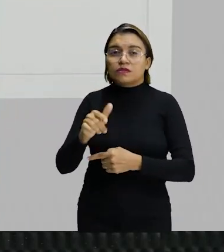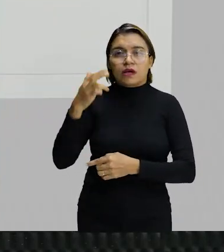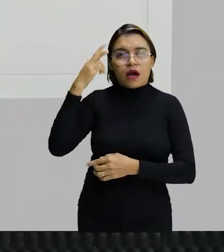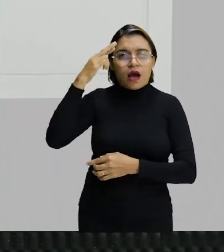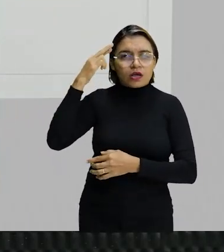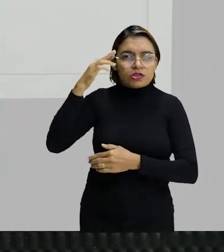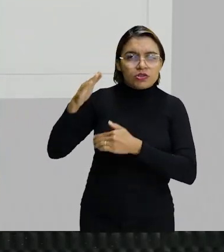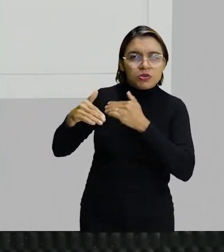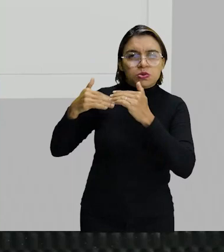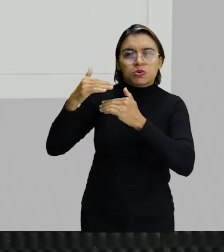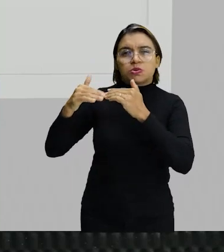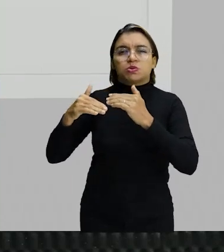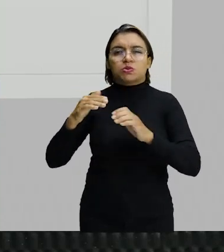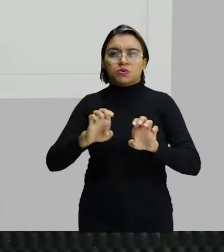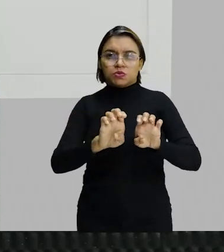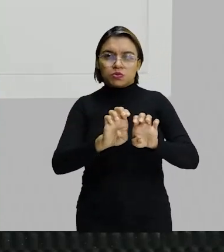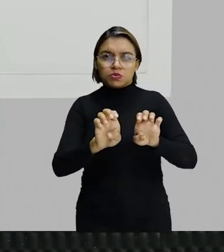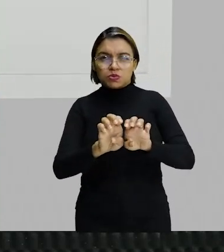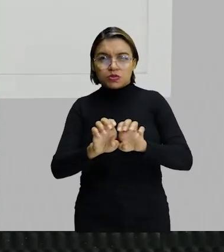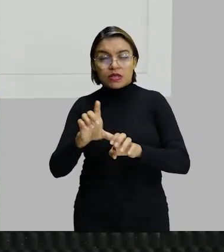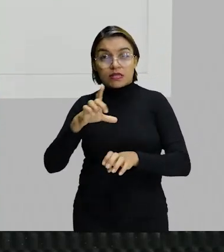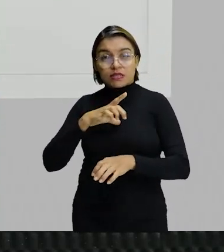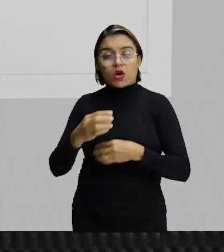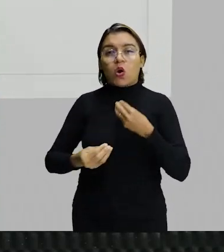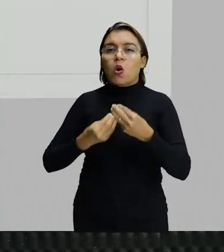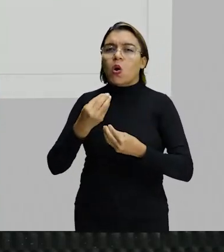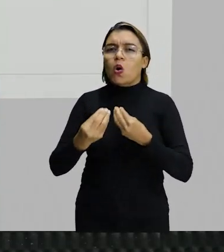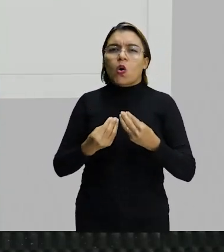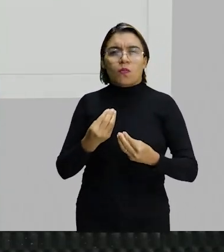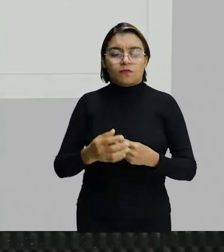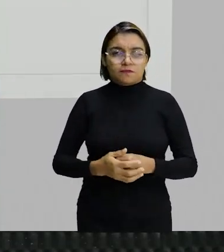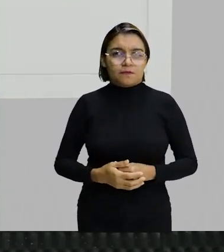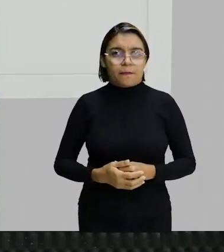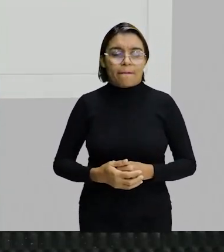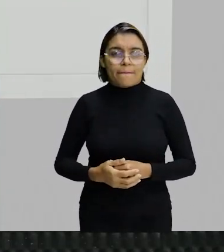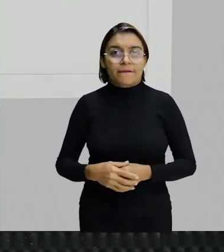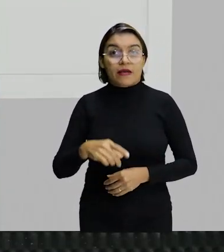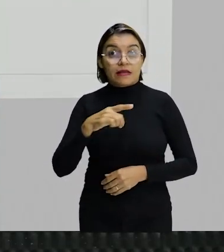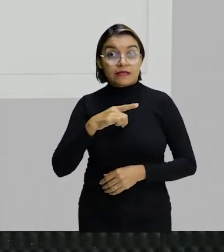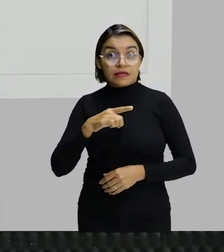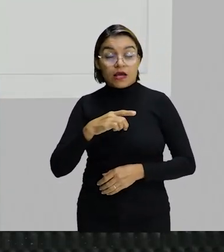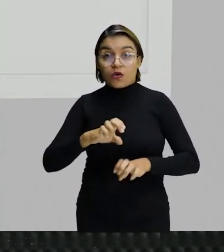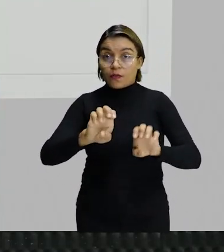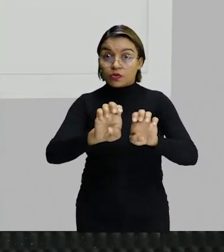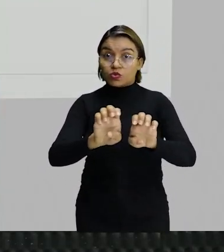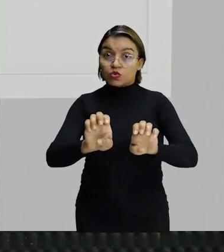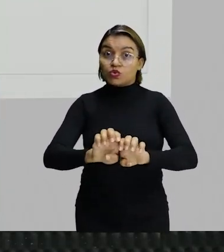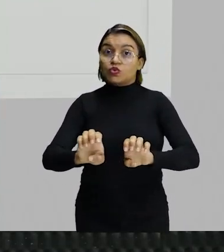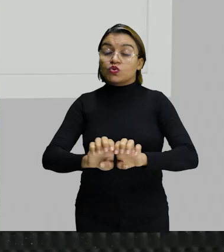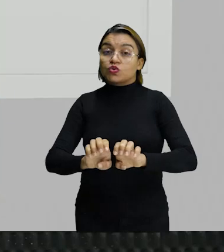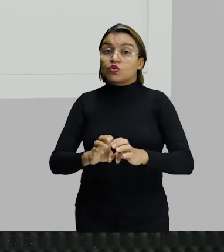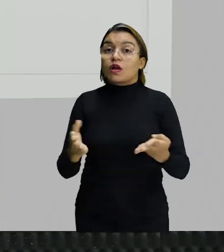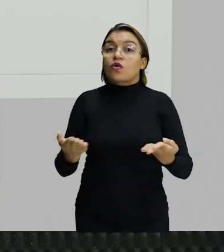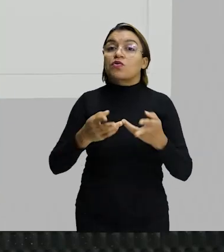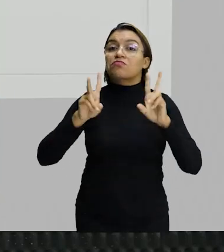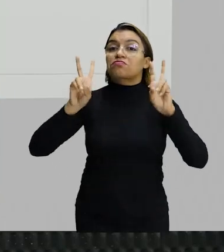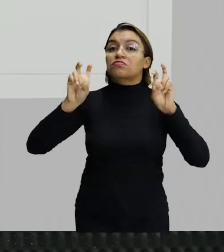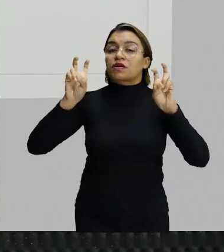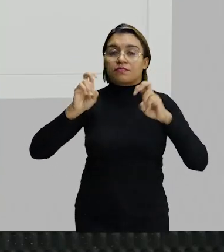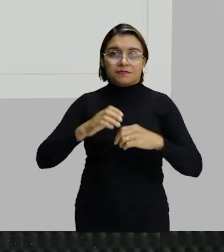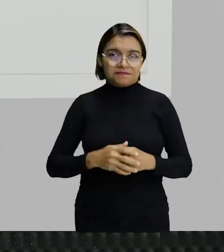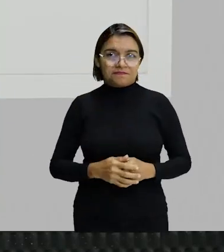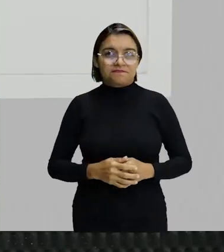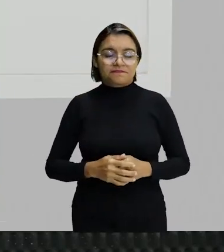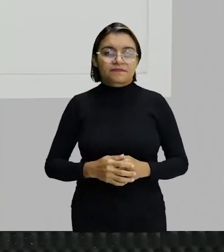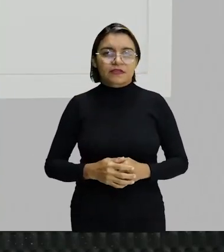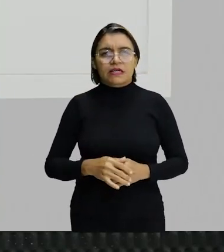E como é que eu vou necessariamente construir esse raciocínio? Aí nós temos uma estrutura que nós vamos agora tematizar. Na verdade, nós vamos